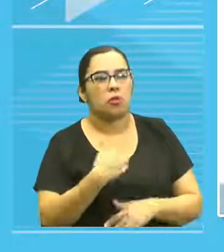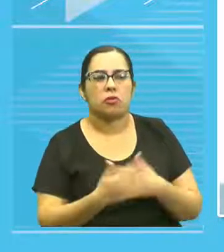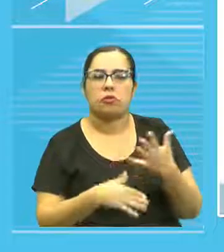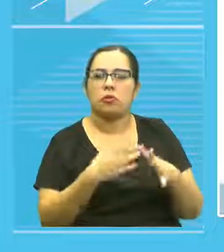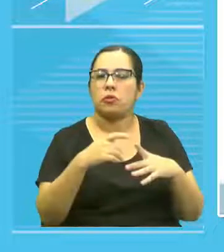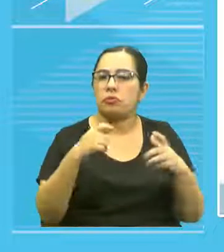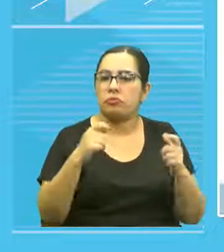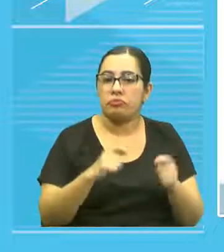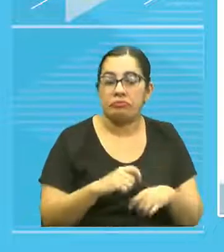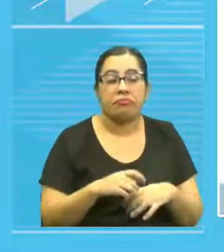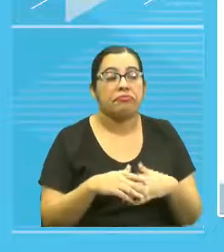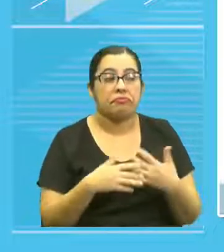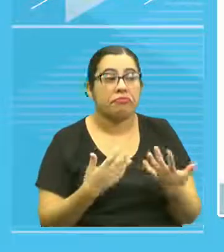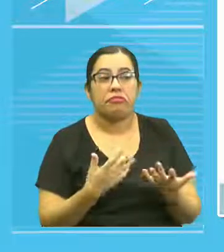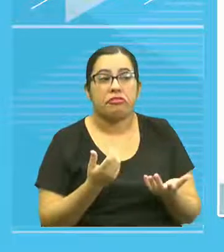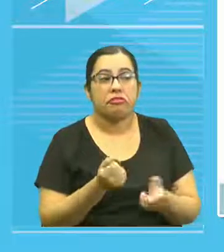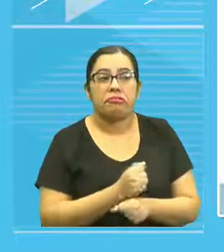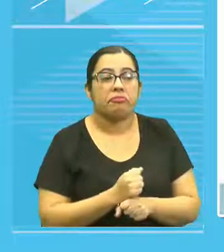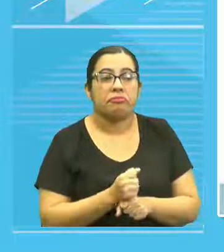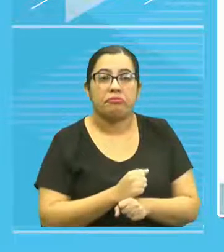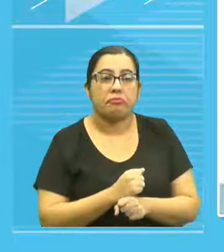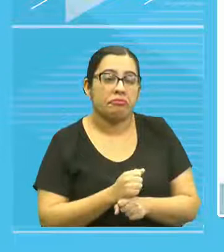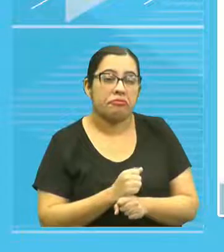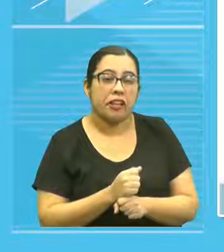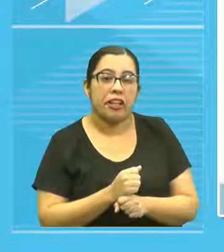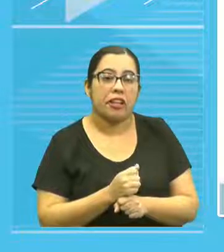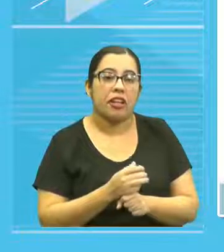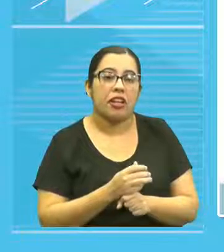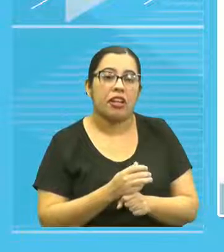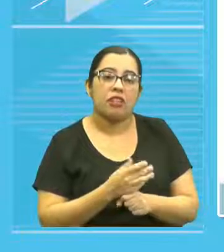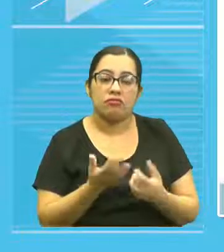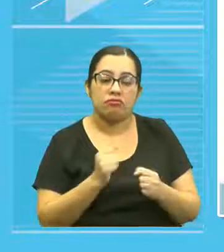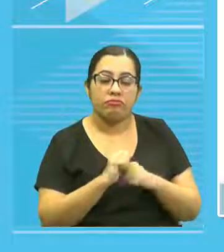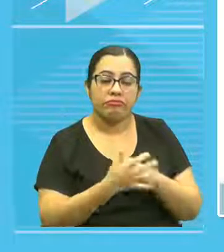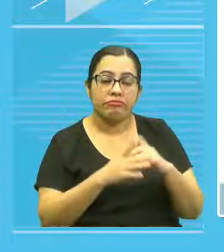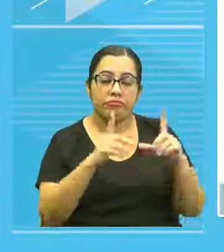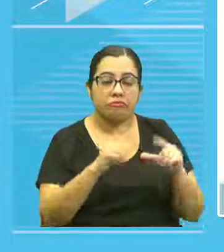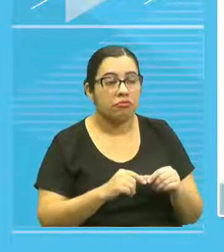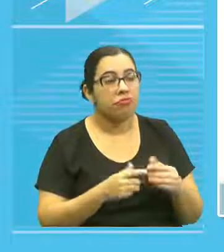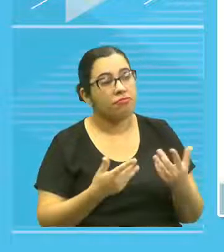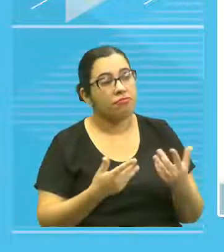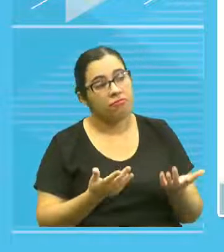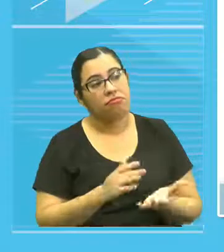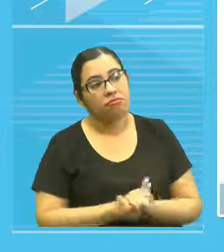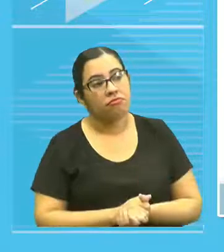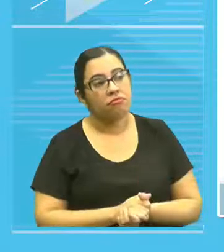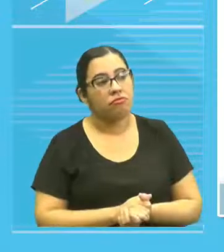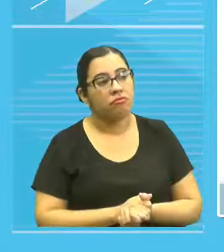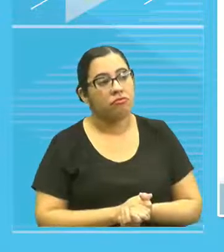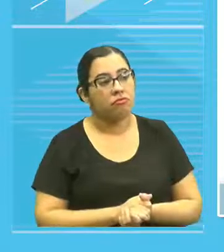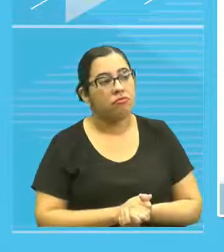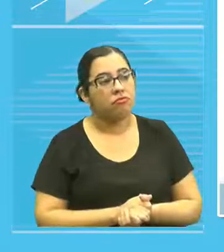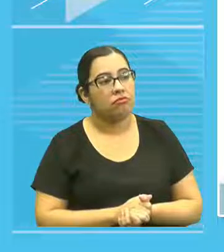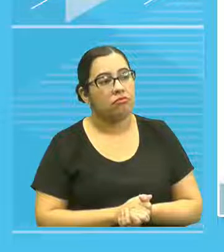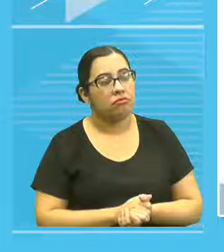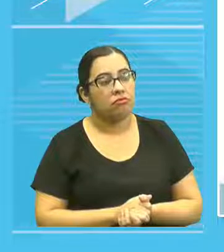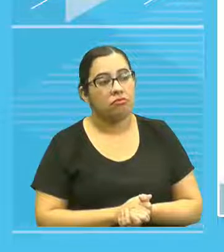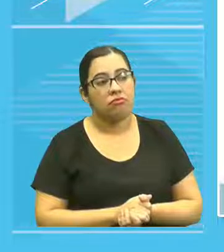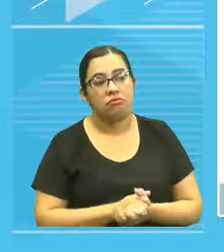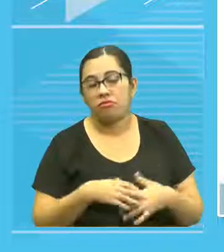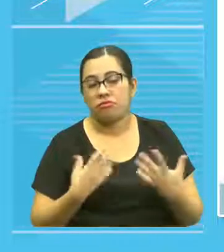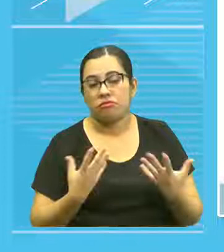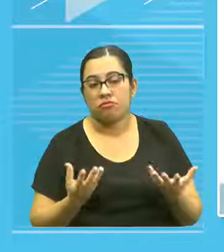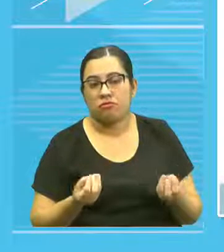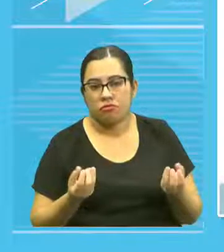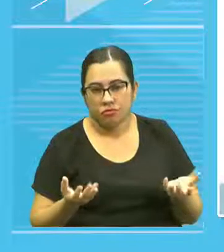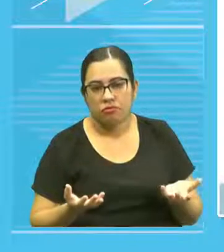né Há muito tempo a pandemia Então o porquê trânsito botar um artigo do lado desse porque tu vai ter que tu vai